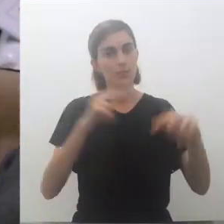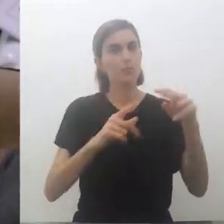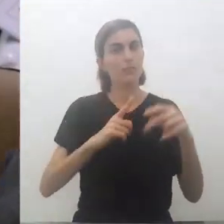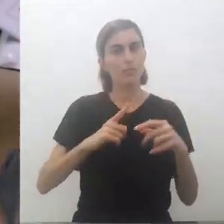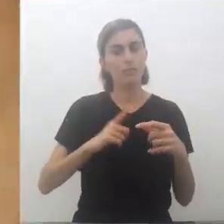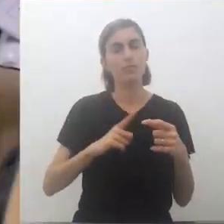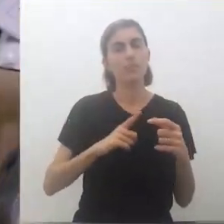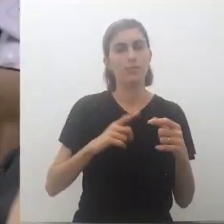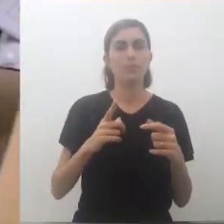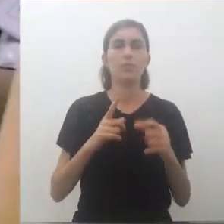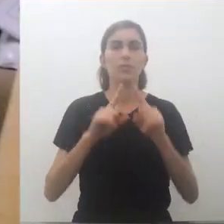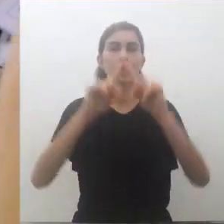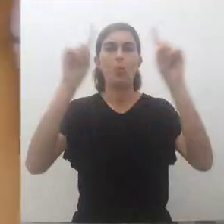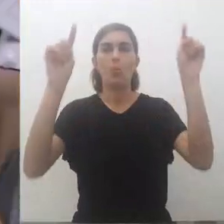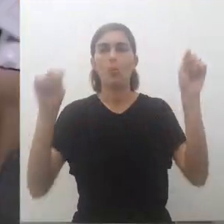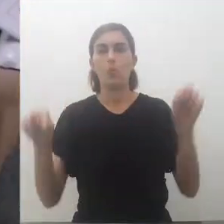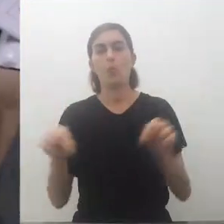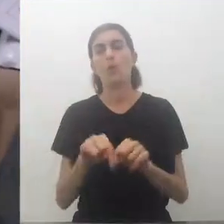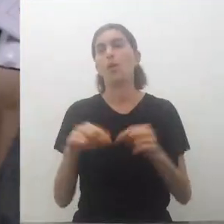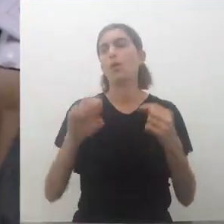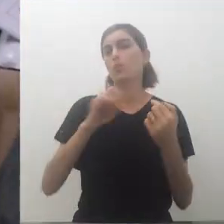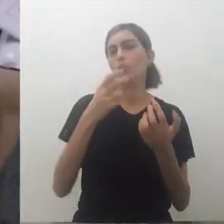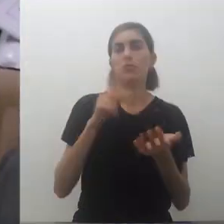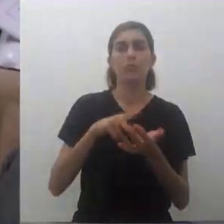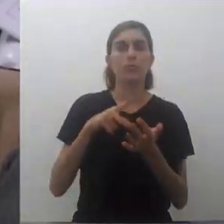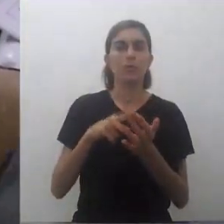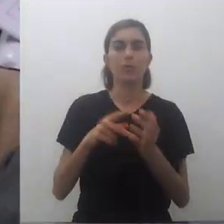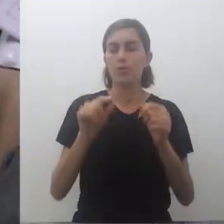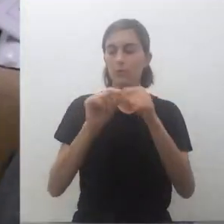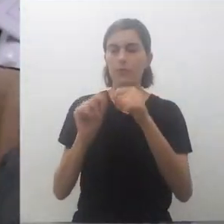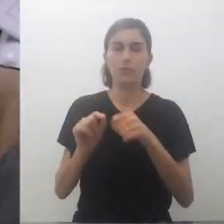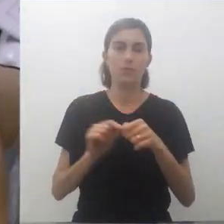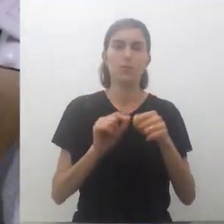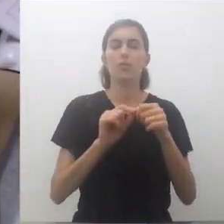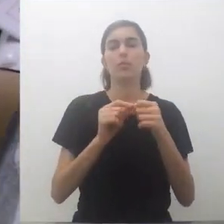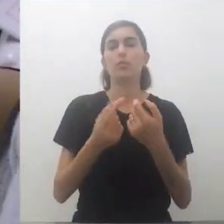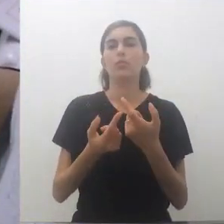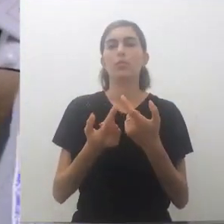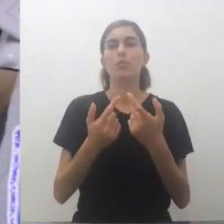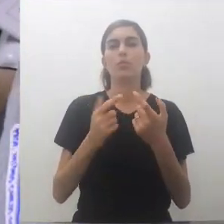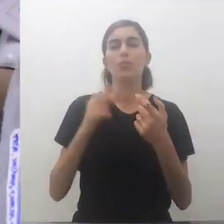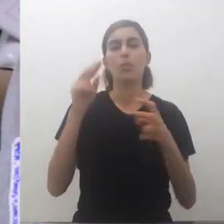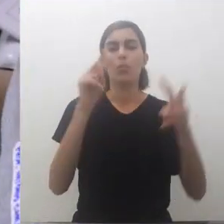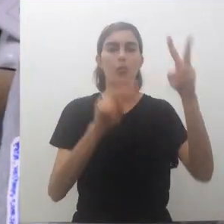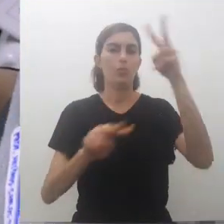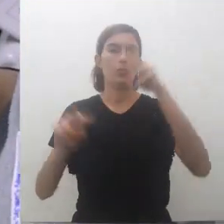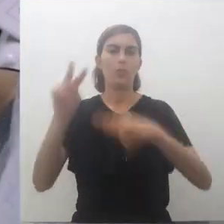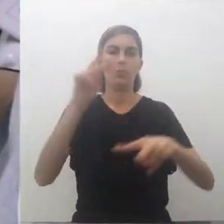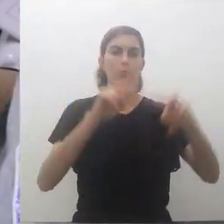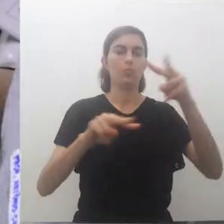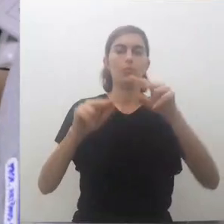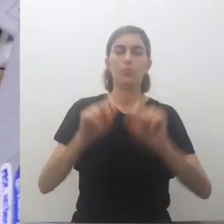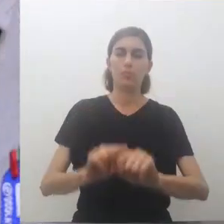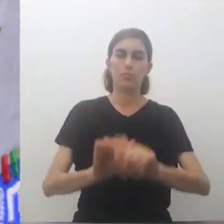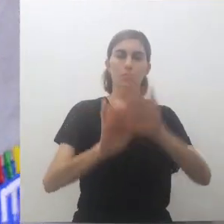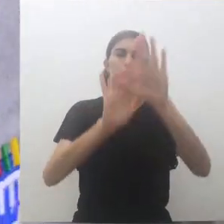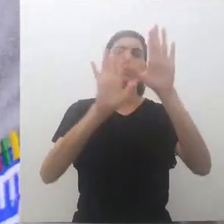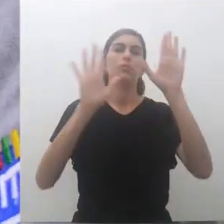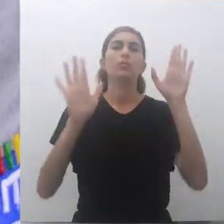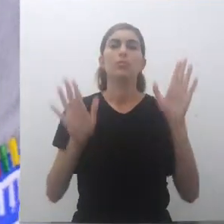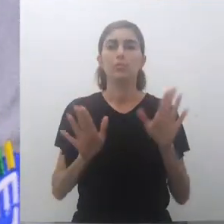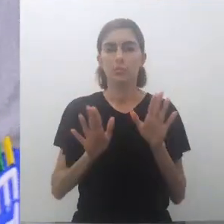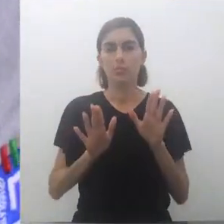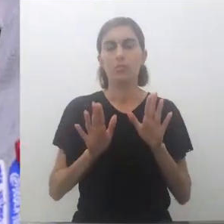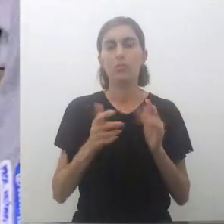um quadro ou realmente eu estivesse vendo uma paisagem onde o horizonte se ampliaria para